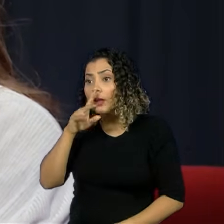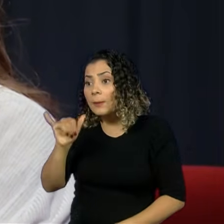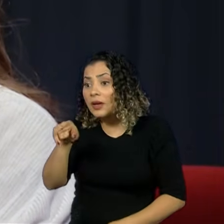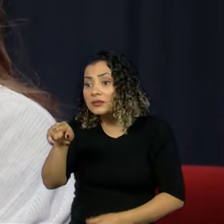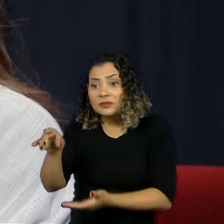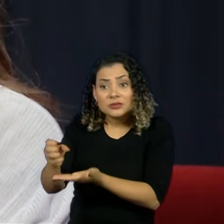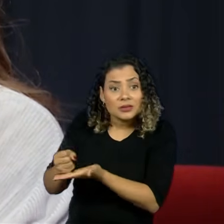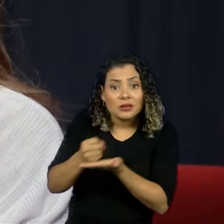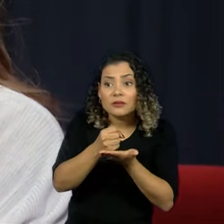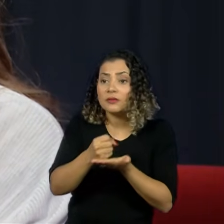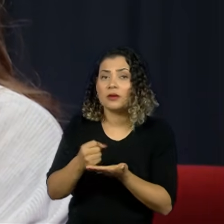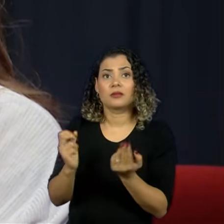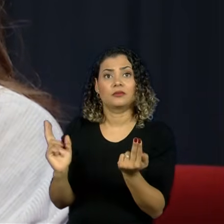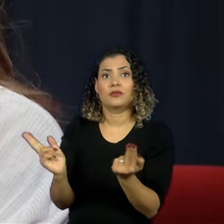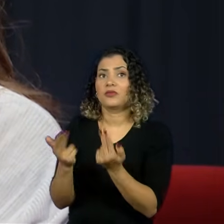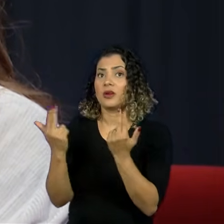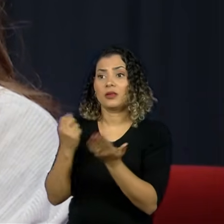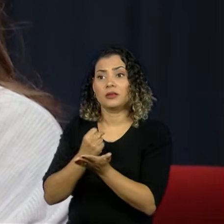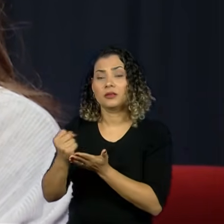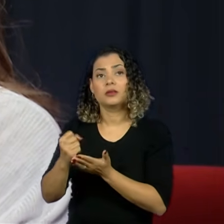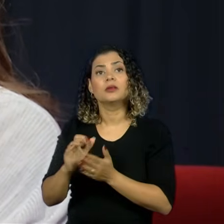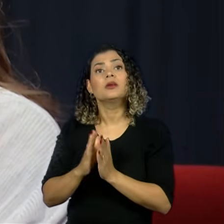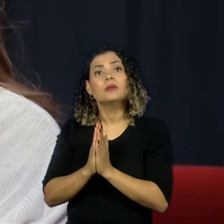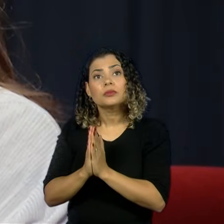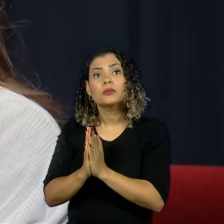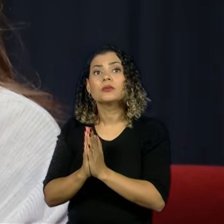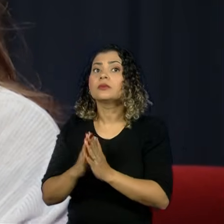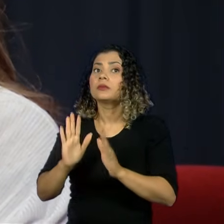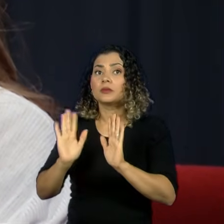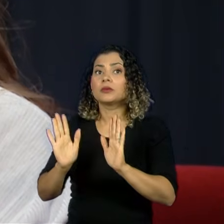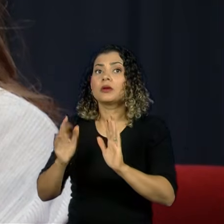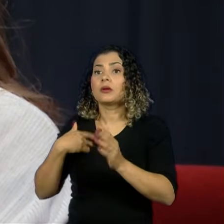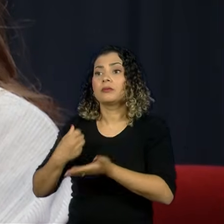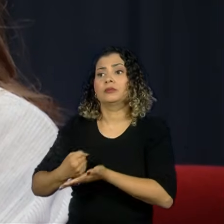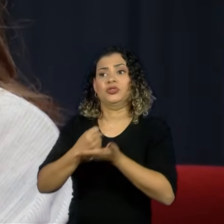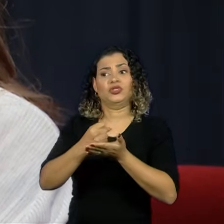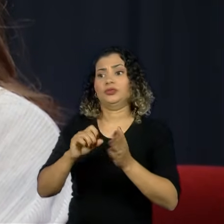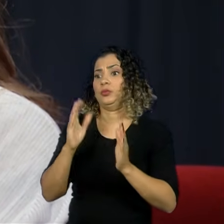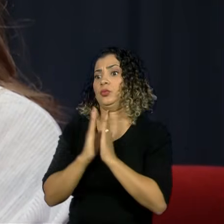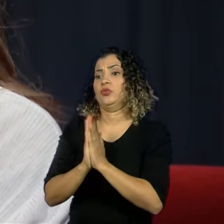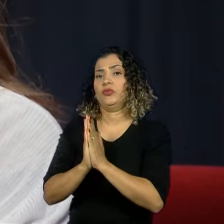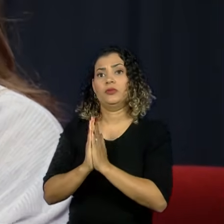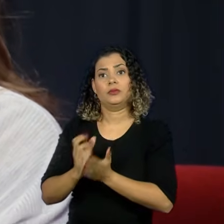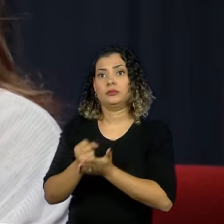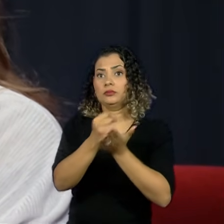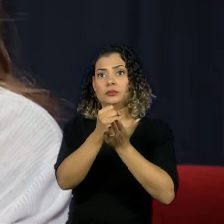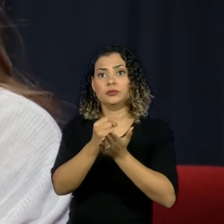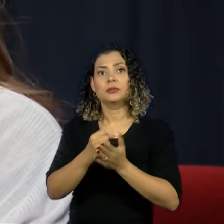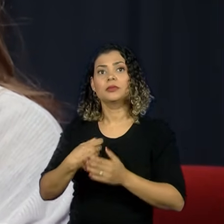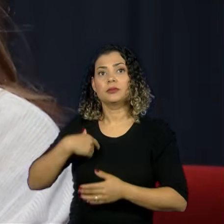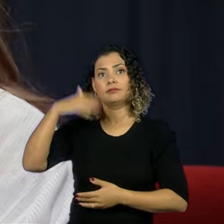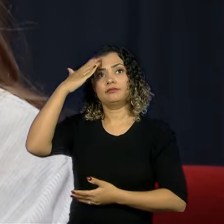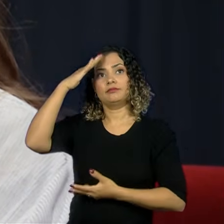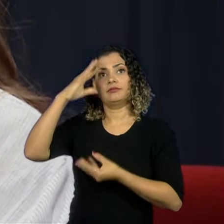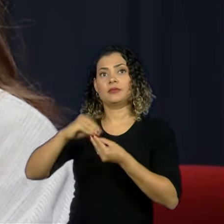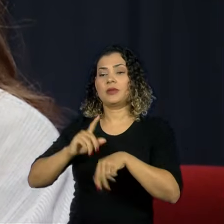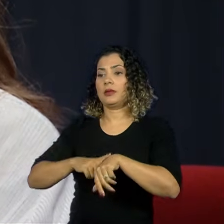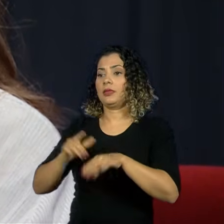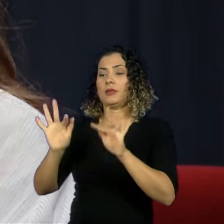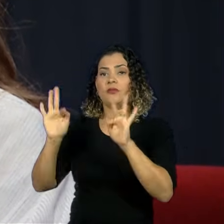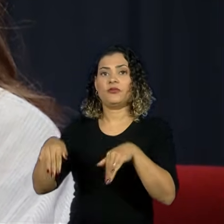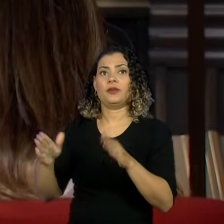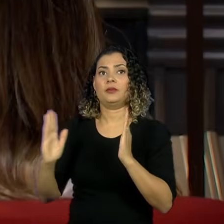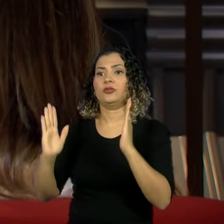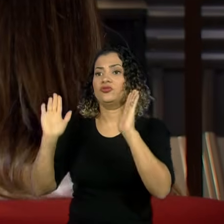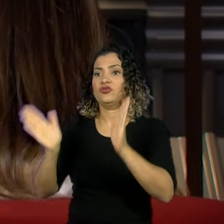você daqui, não vai ter o que fazer. Ele falou assim, o que tem para fazer é me tirar daqui. Eu já sei, meu tempo terminou aqui. Tá.